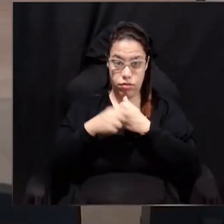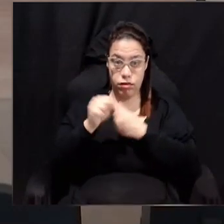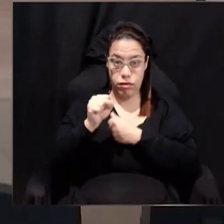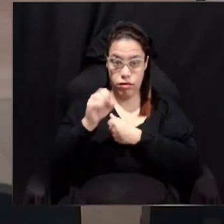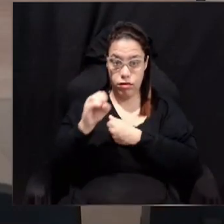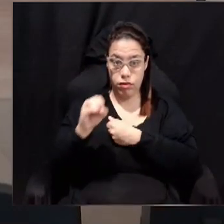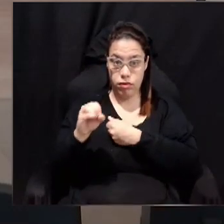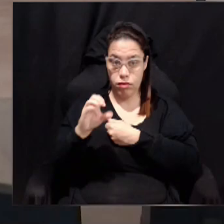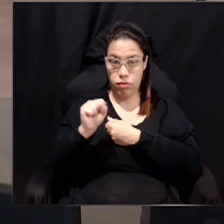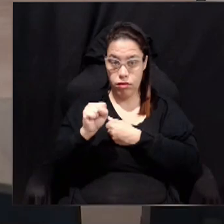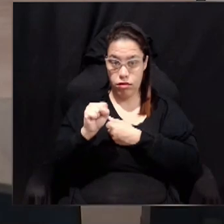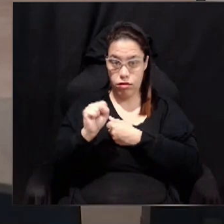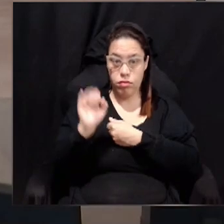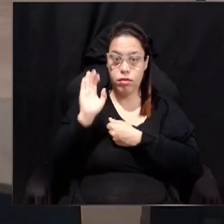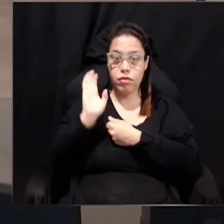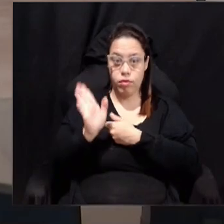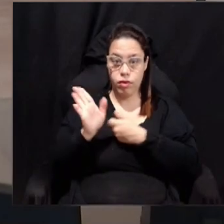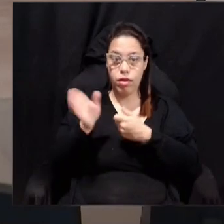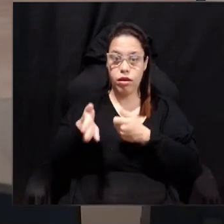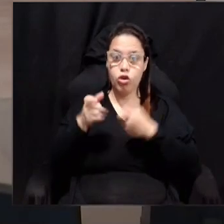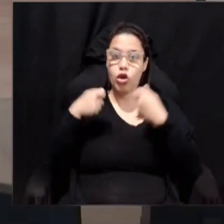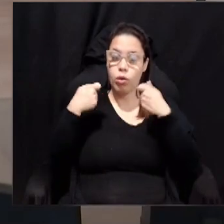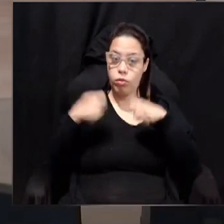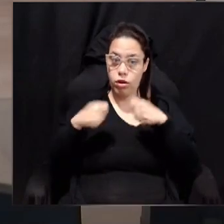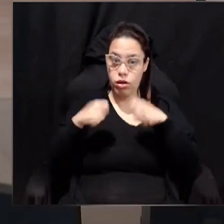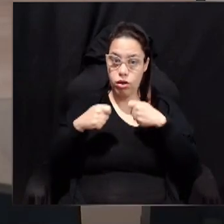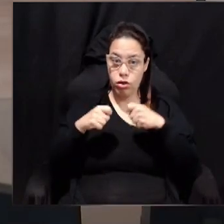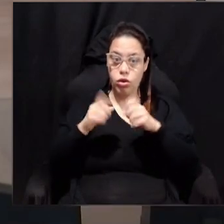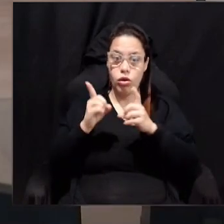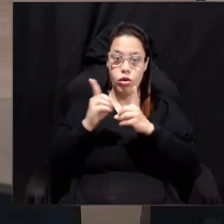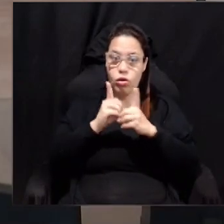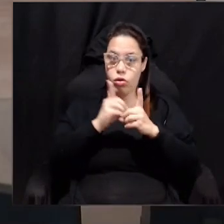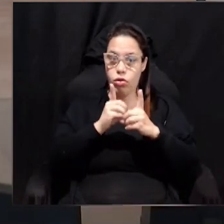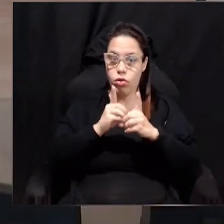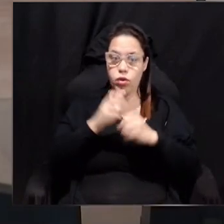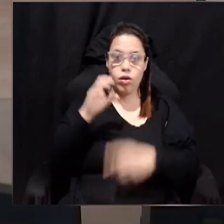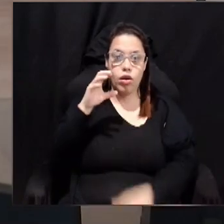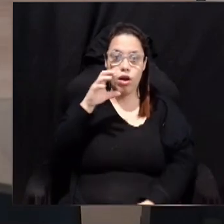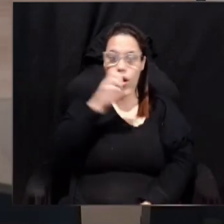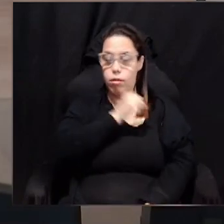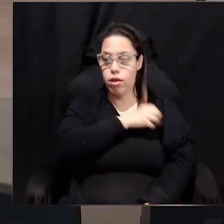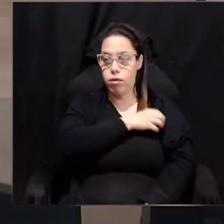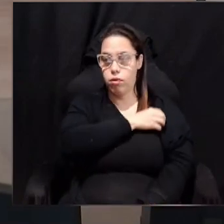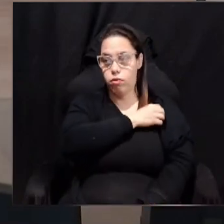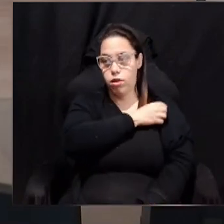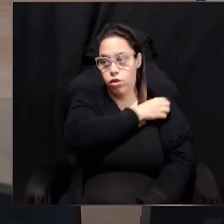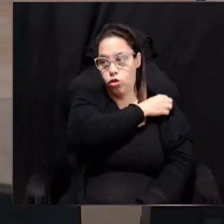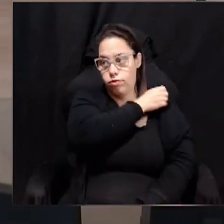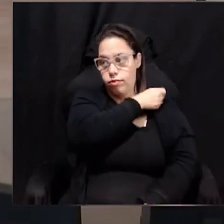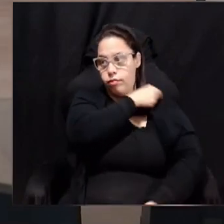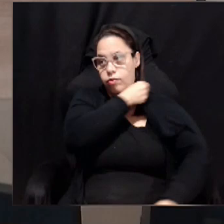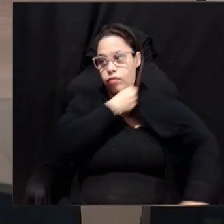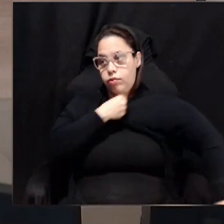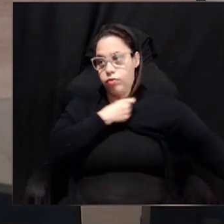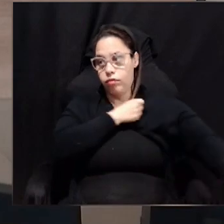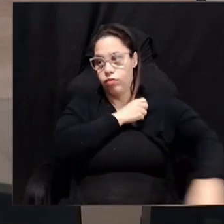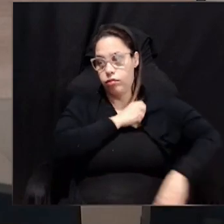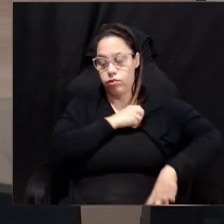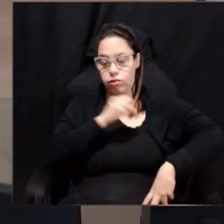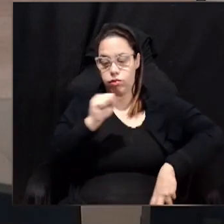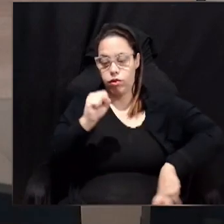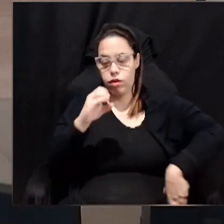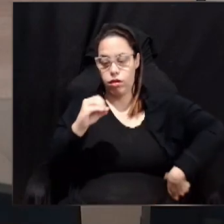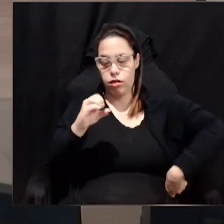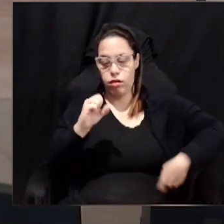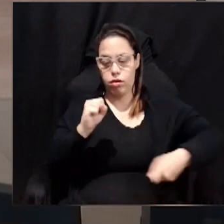já precisei e fui atendida rapidamente por esse SOS, que é o botão do